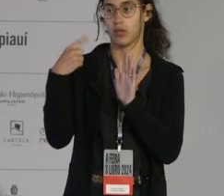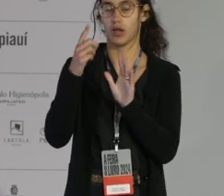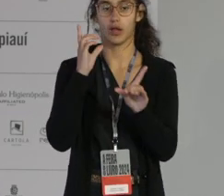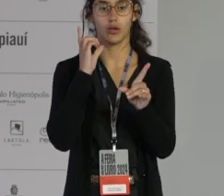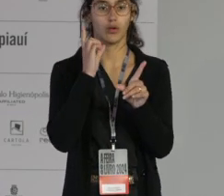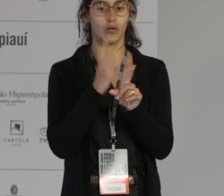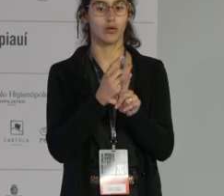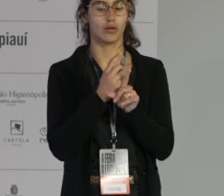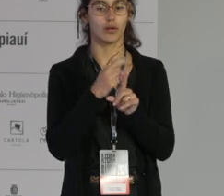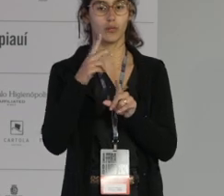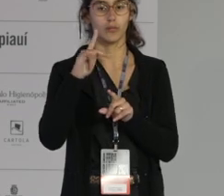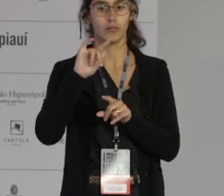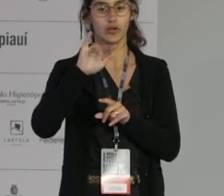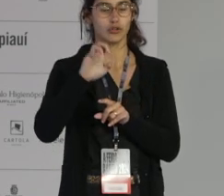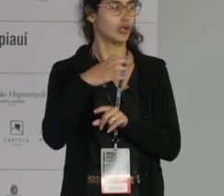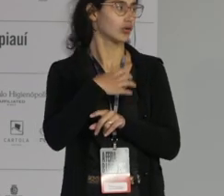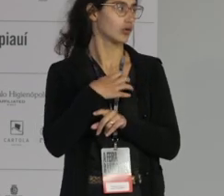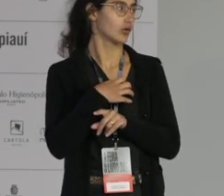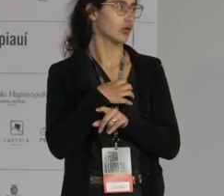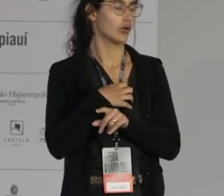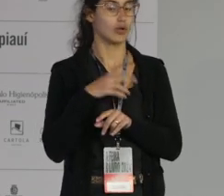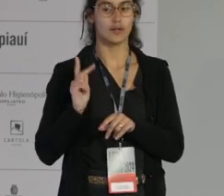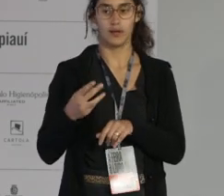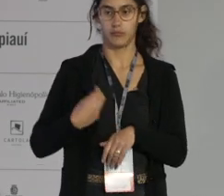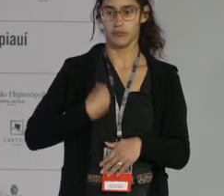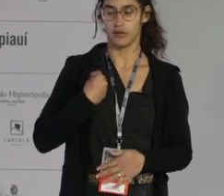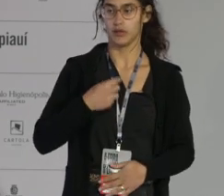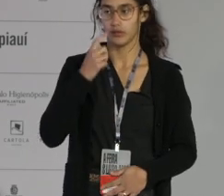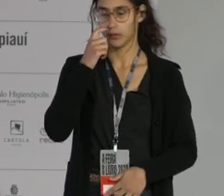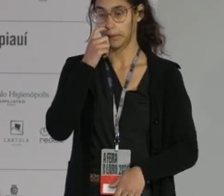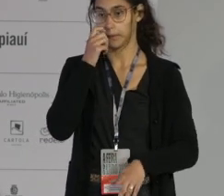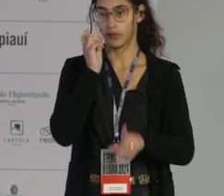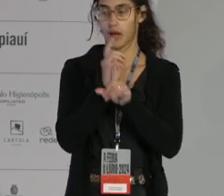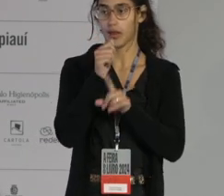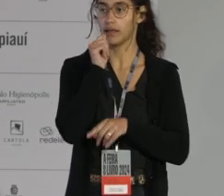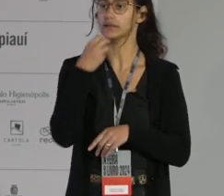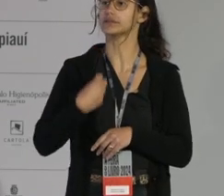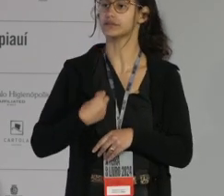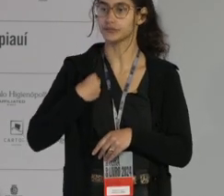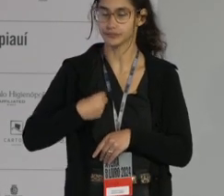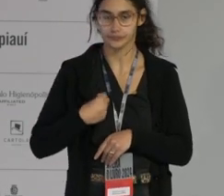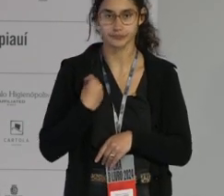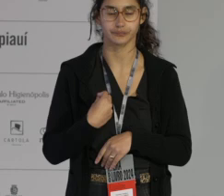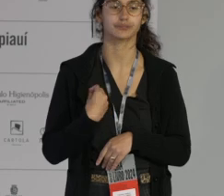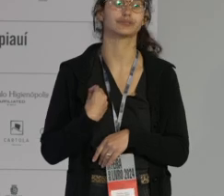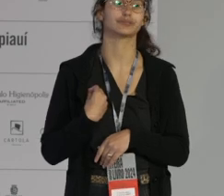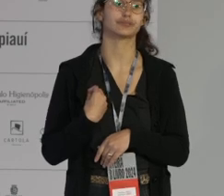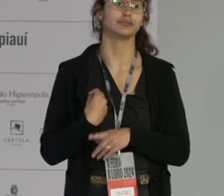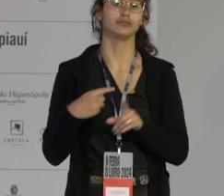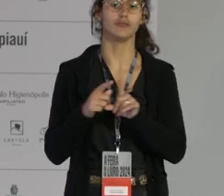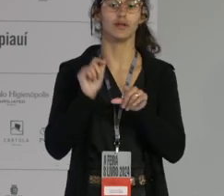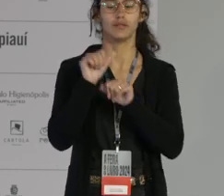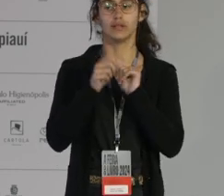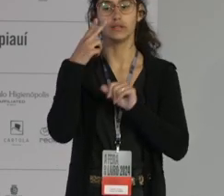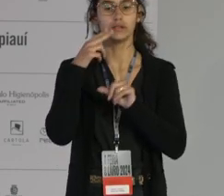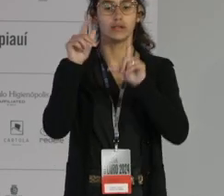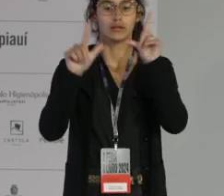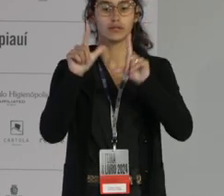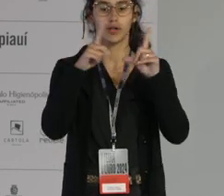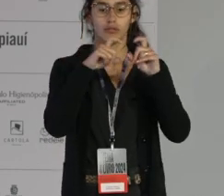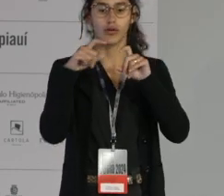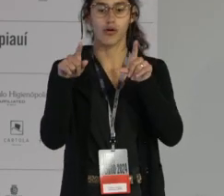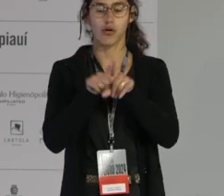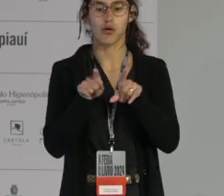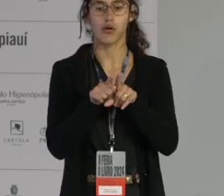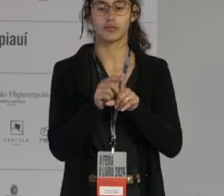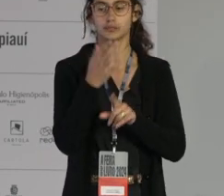que o tornou imortal através de um feitiço. Ele descobre que o pajé ainda está vivo. E aí ele vê na televisão uma foto de um